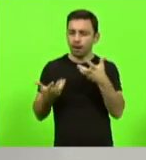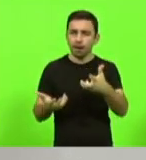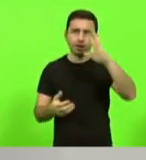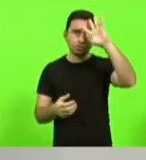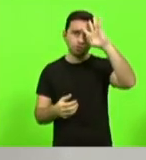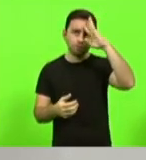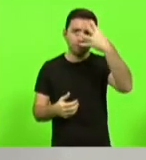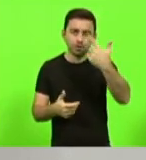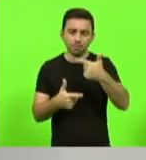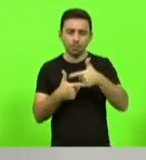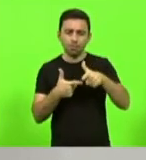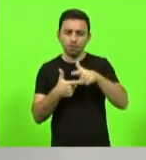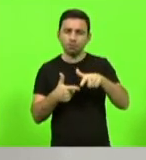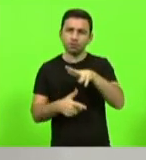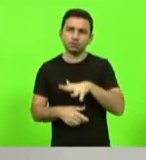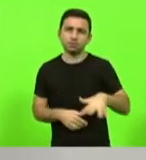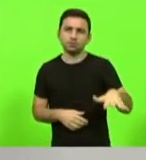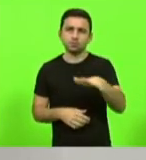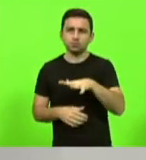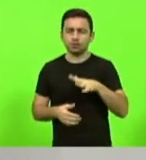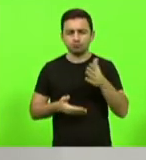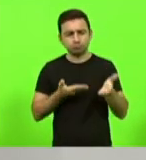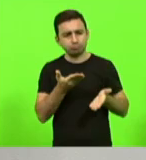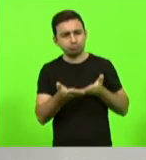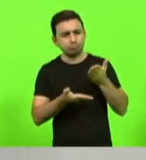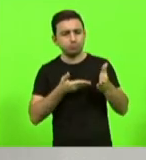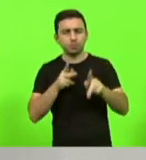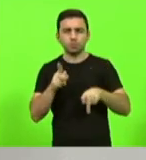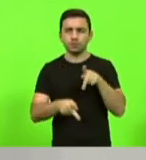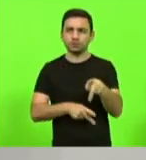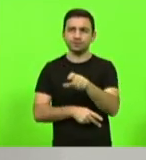da melhor forma a população catarinense.